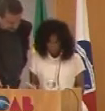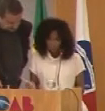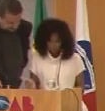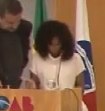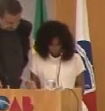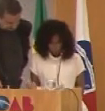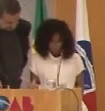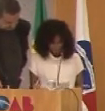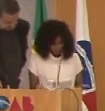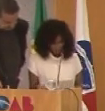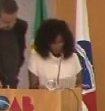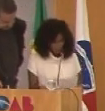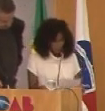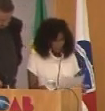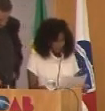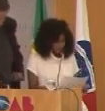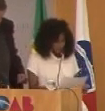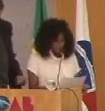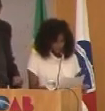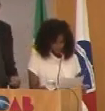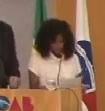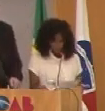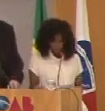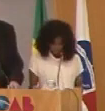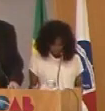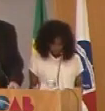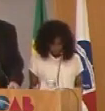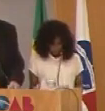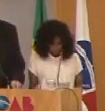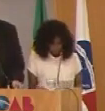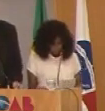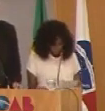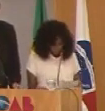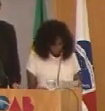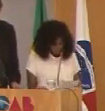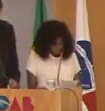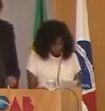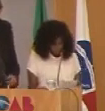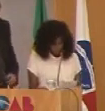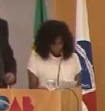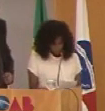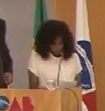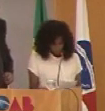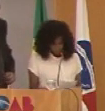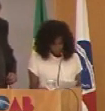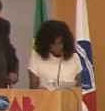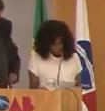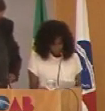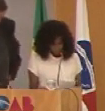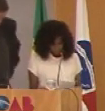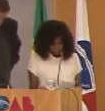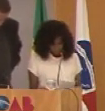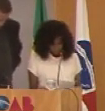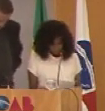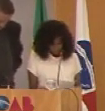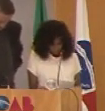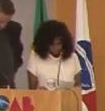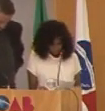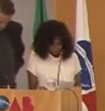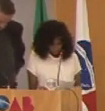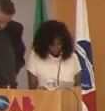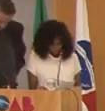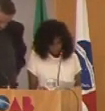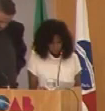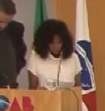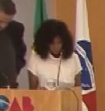se conformando subjetividades violentas como sua contraface, subjetividades amedrontadas,